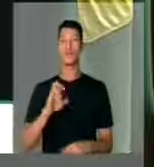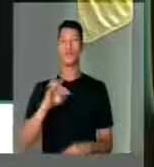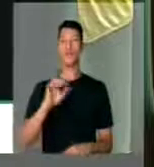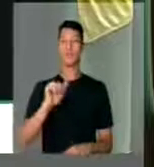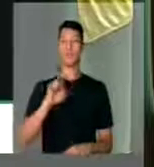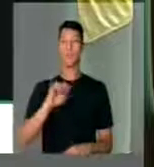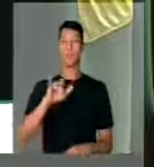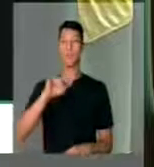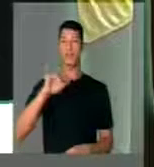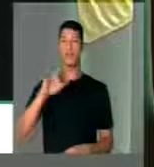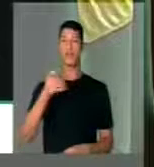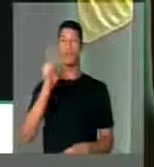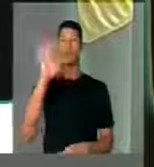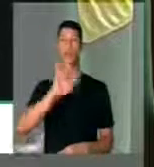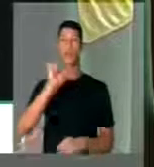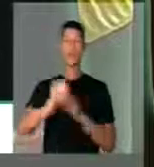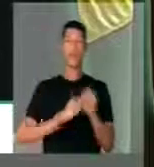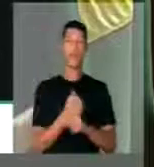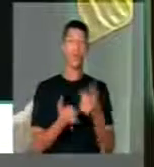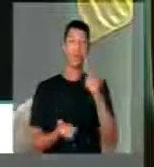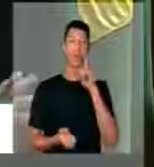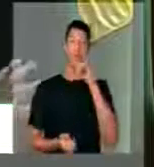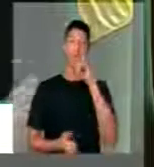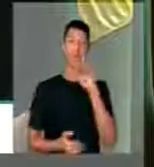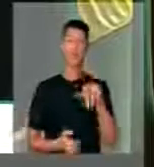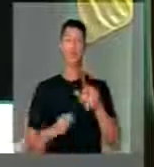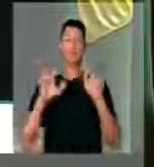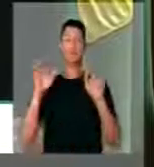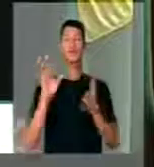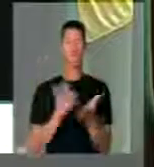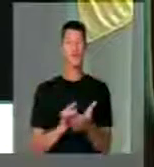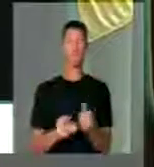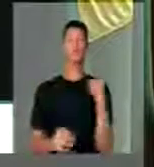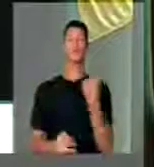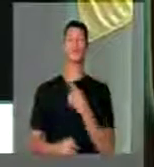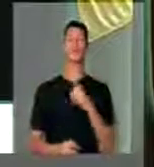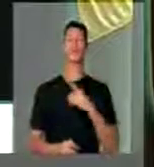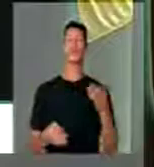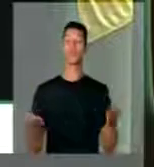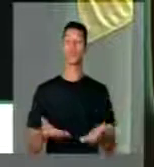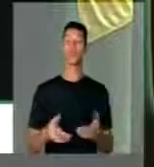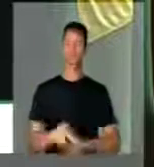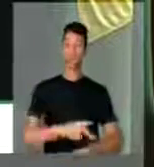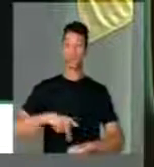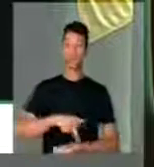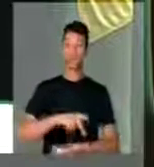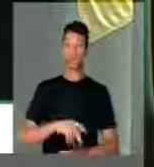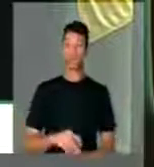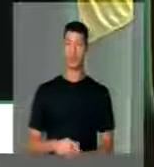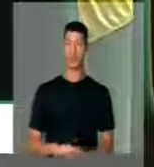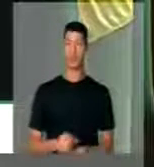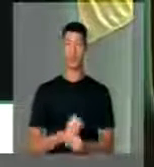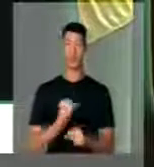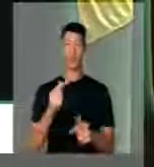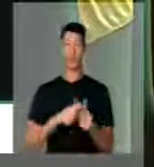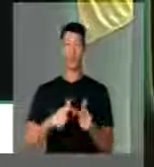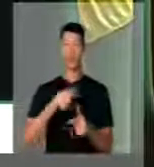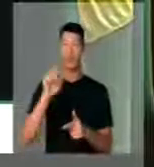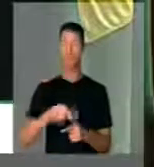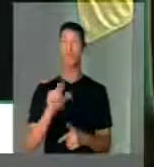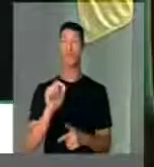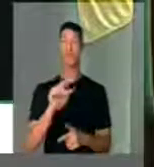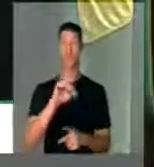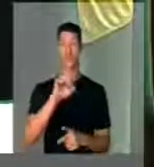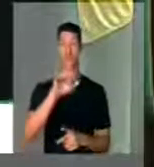rentabilidade de 12% ao ano, sem nenhum risco. Essa que é a grande verdade que nós temos hoje no país. O grande problema é